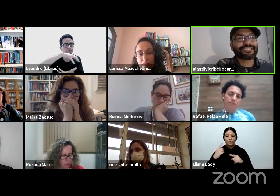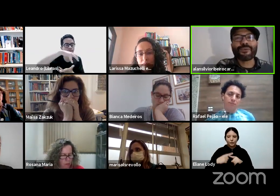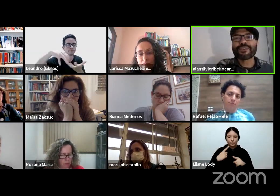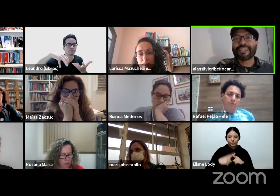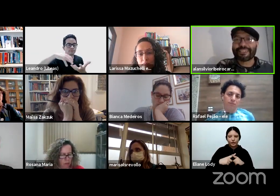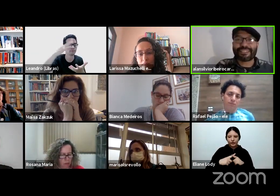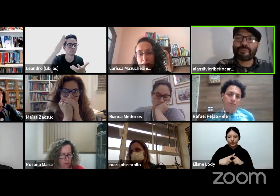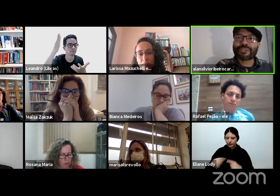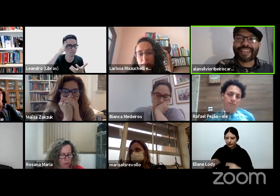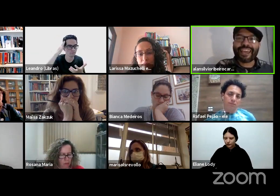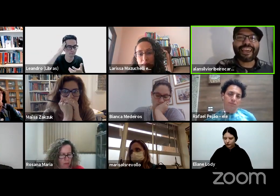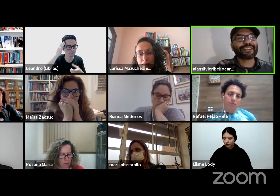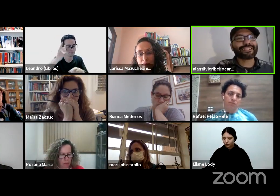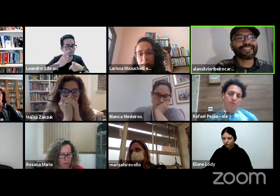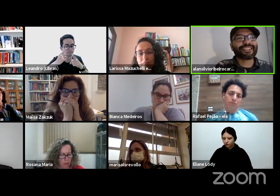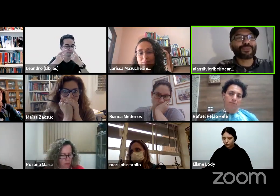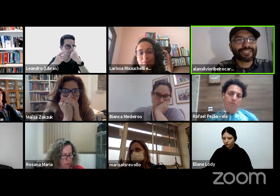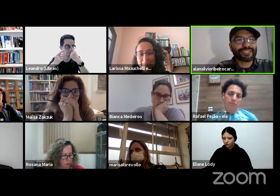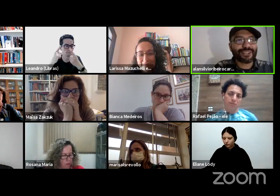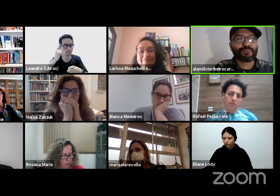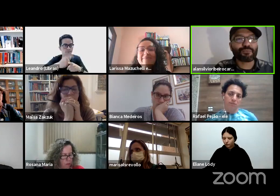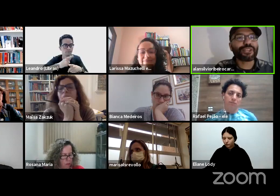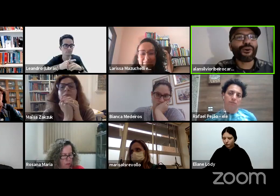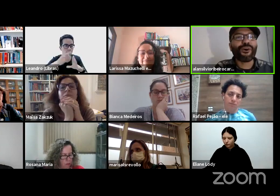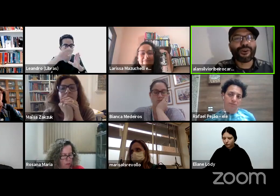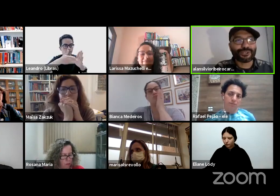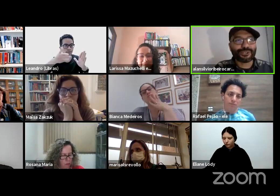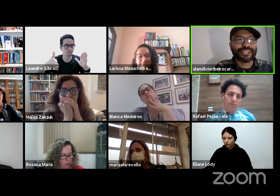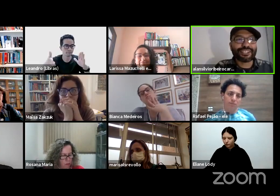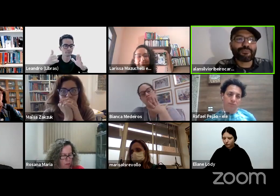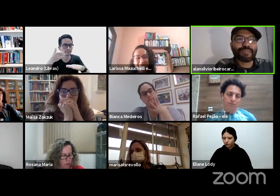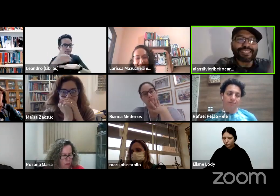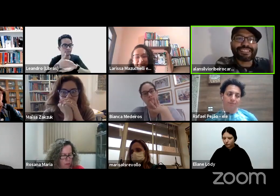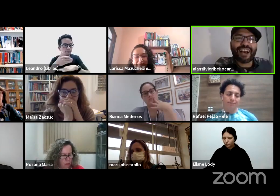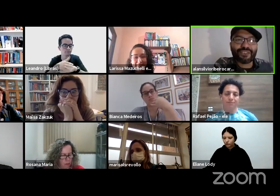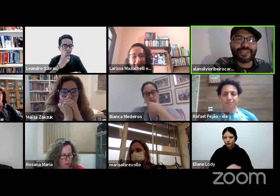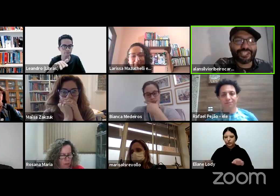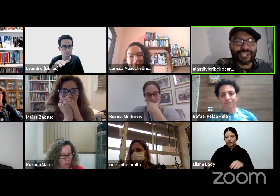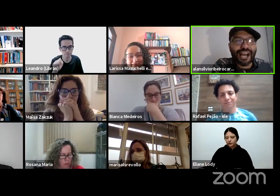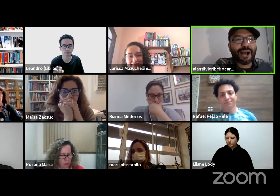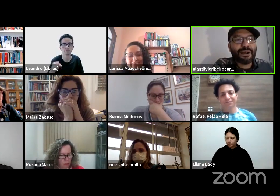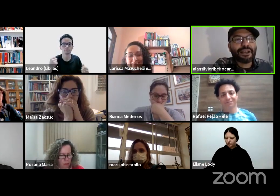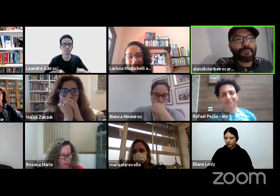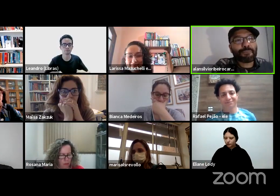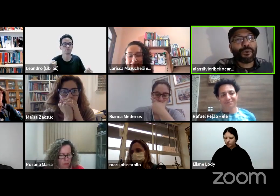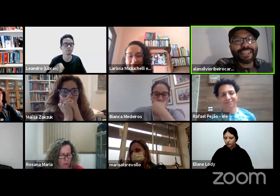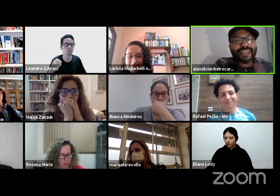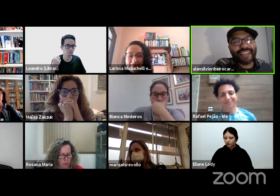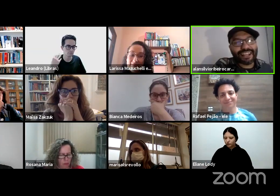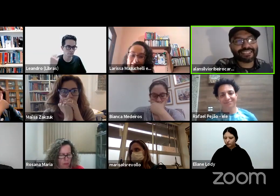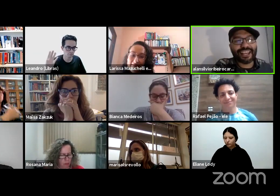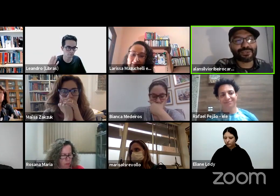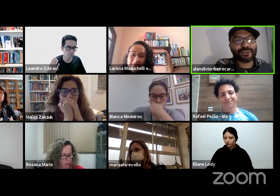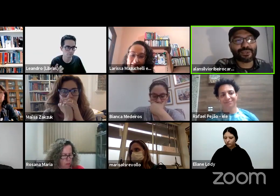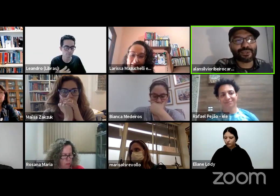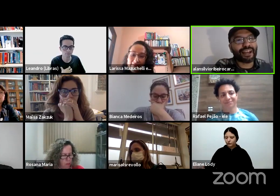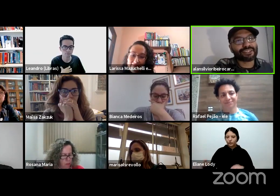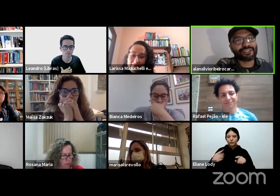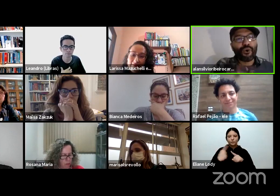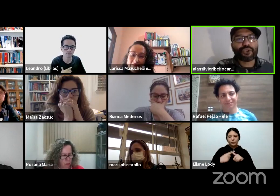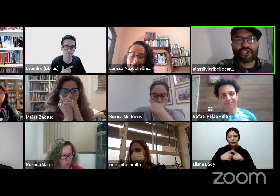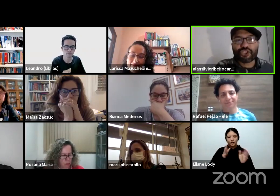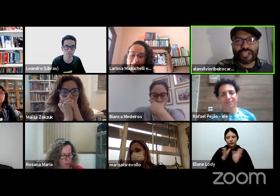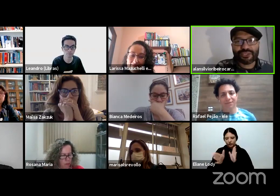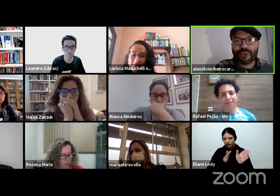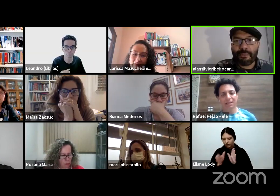tinha a questão das bibliotecas, né, do acesso aos periódicos, né? A gente precisava viajar para poder ter acesso a esses